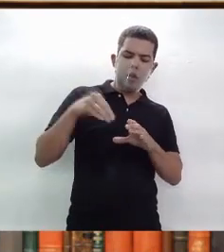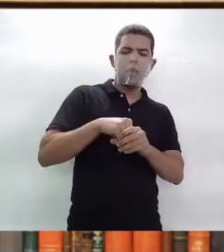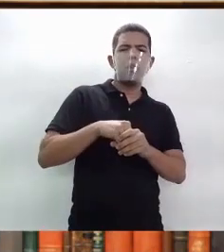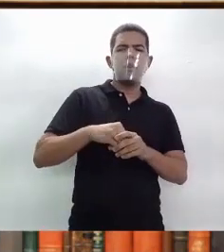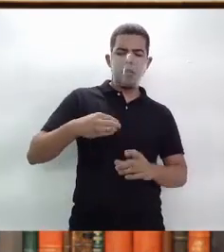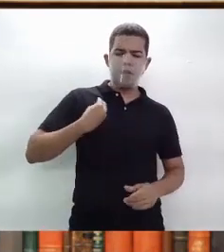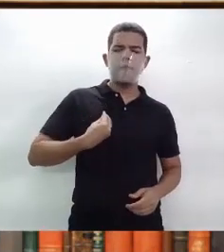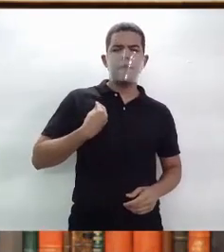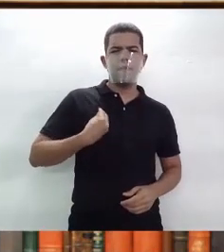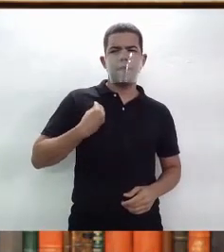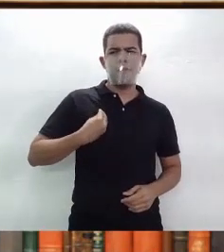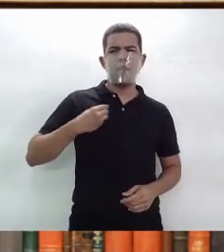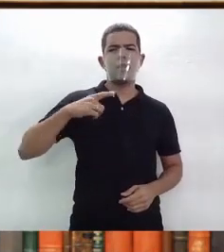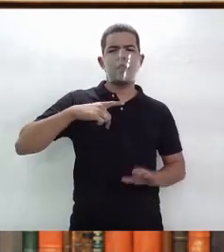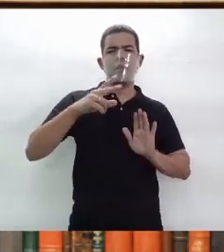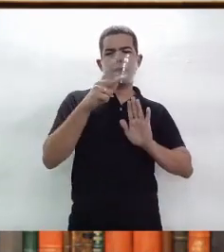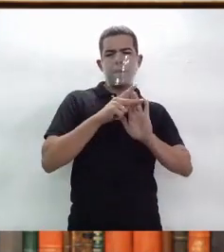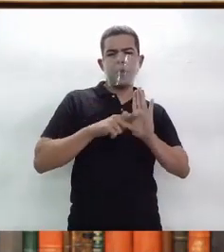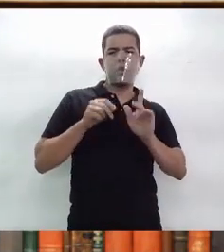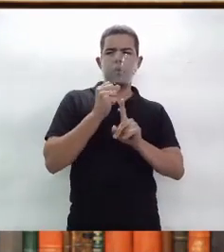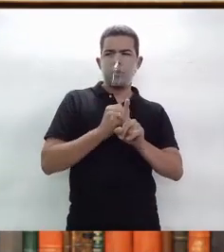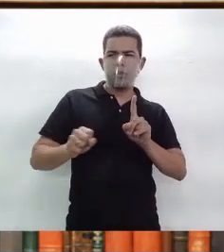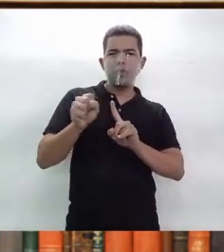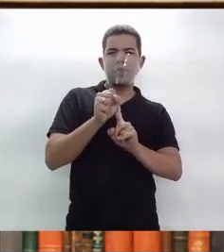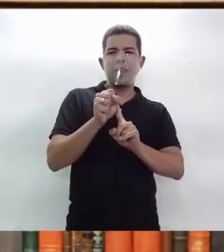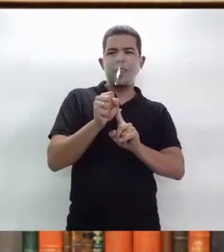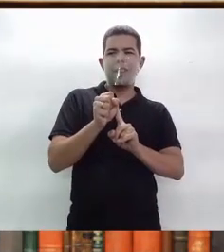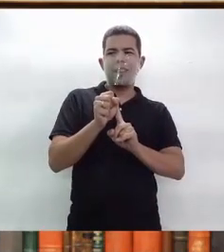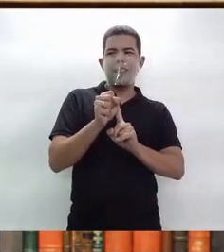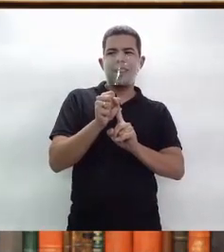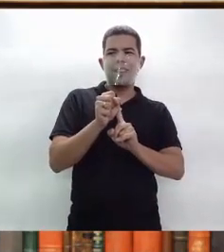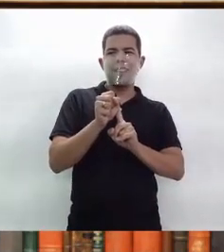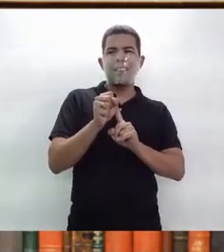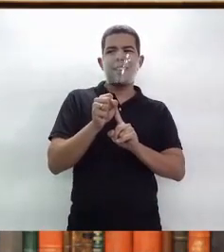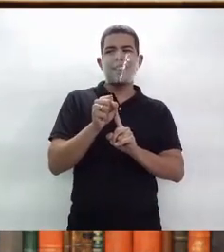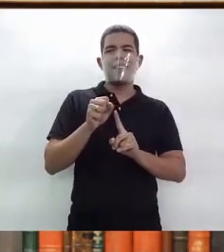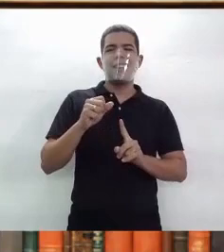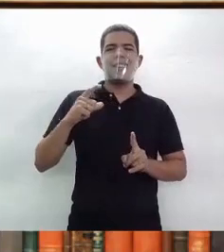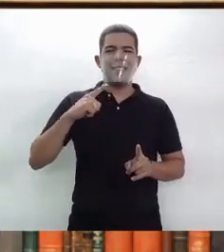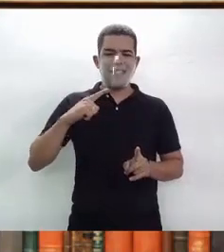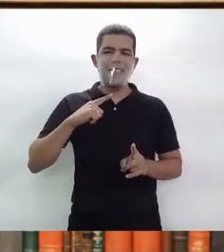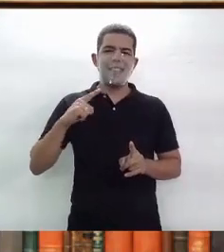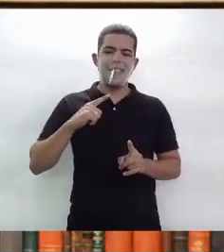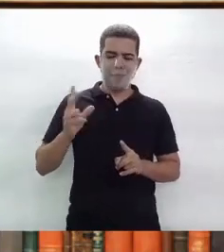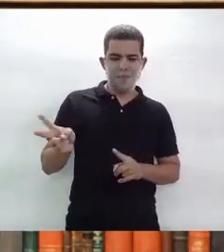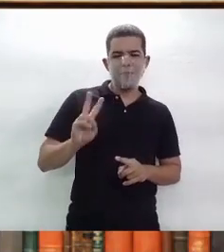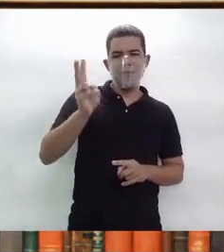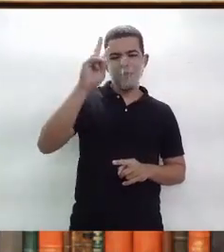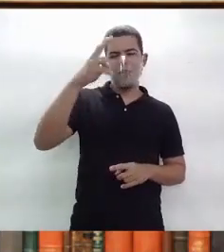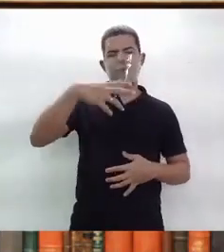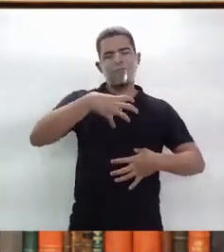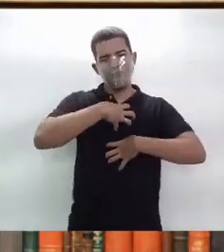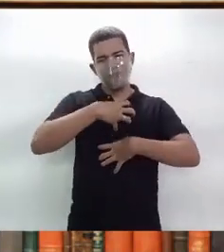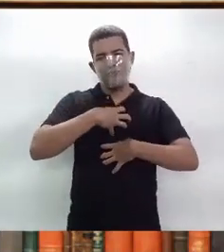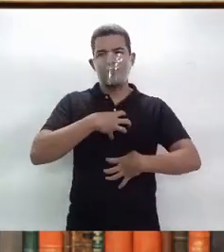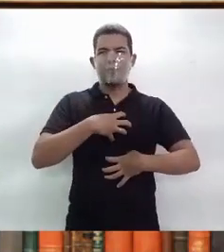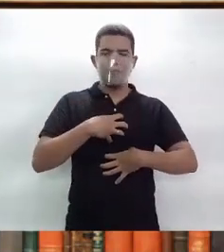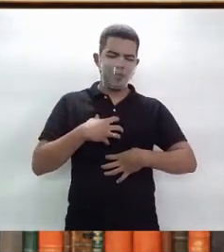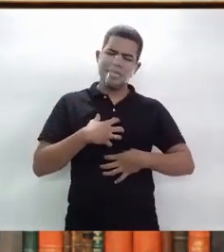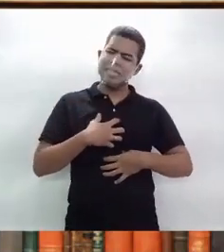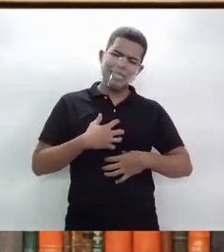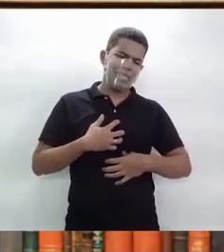funcionando num projeto social de pequena escala, mas que tem um valor sentimental muito grande,